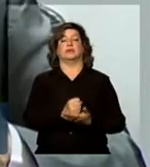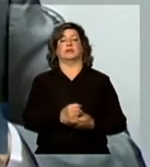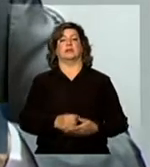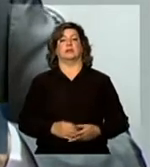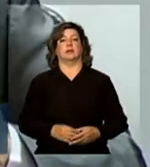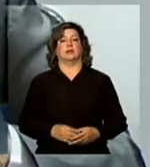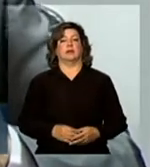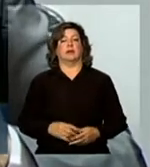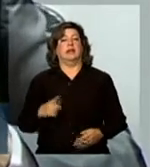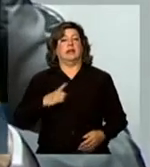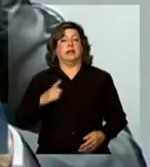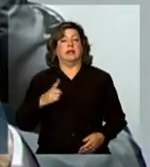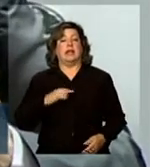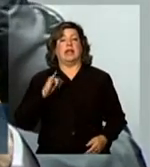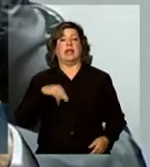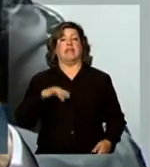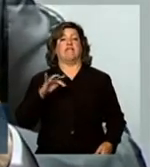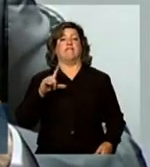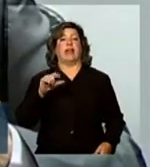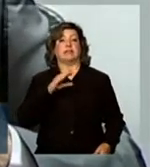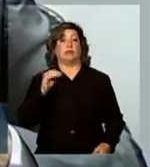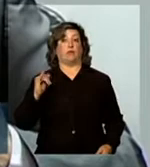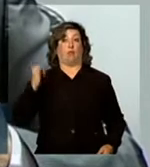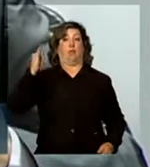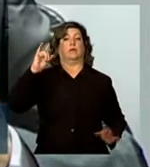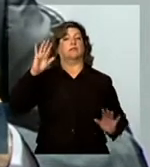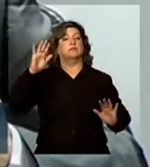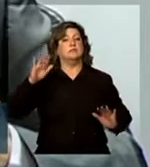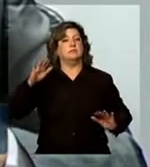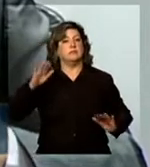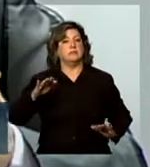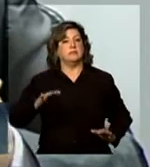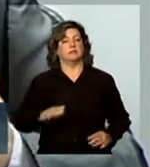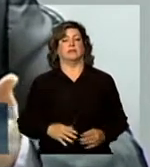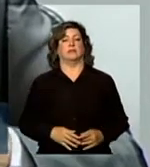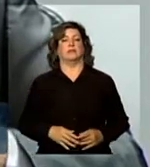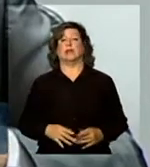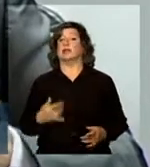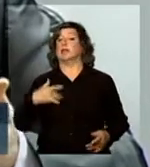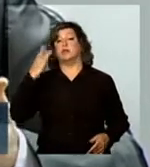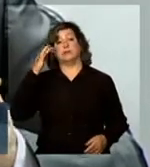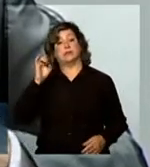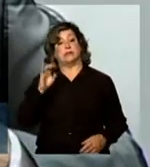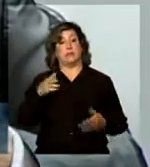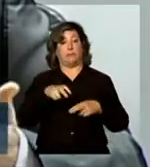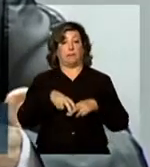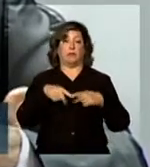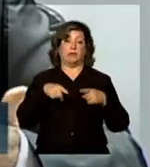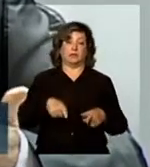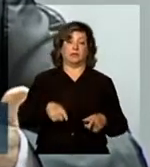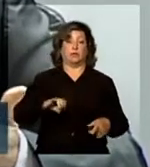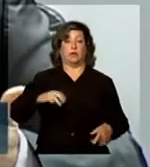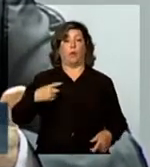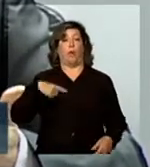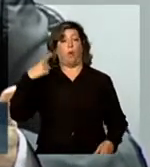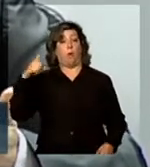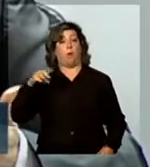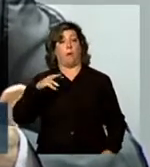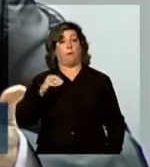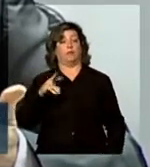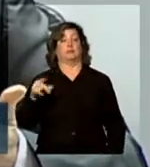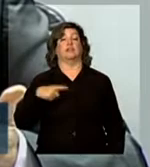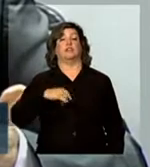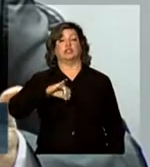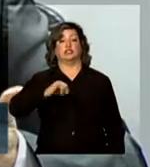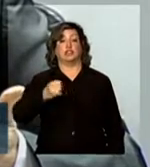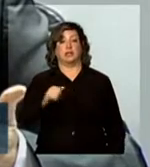digamos, a ter uma inflação mais baixa. Não sei se foi por isso ou por alguma outra razão, em janeiro a inflação já